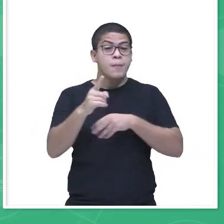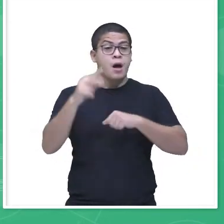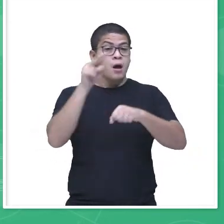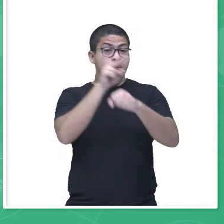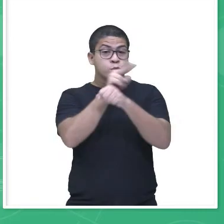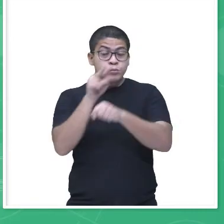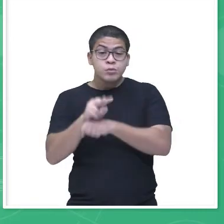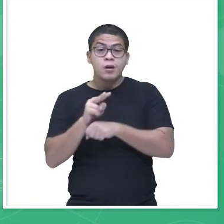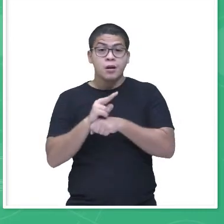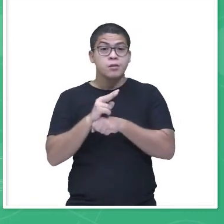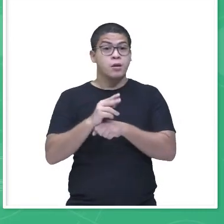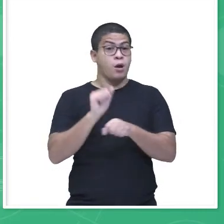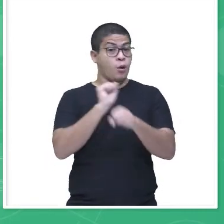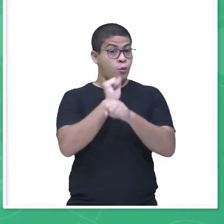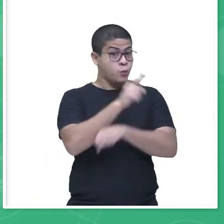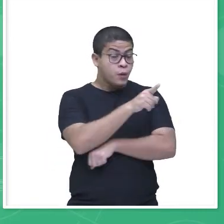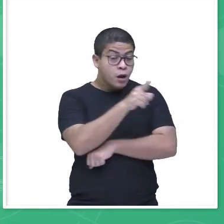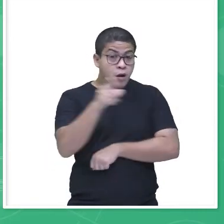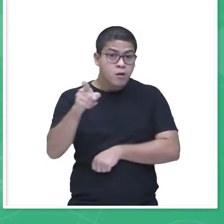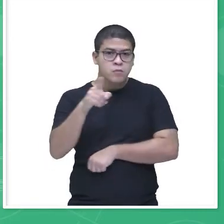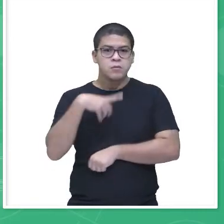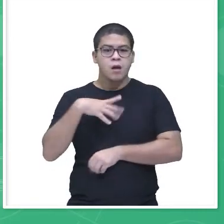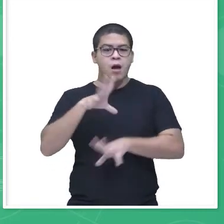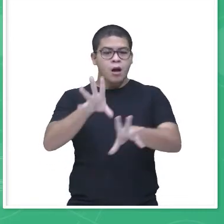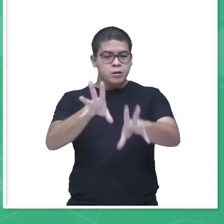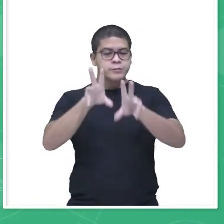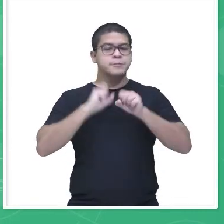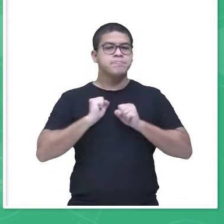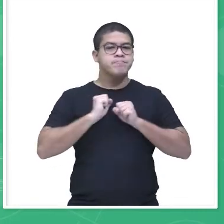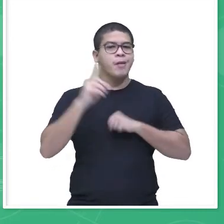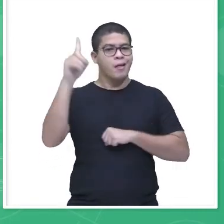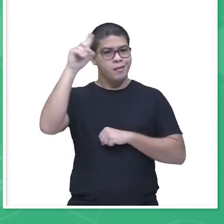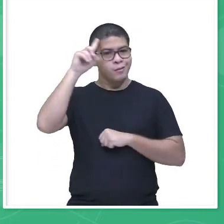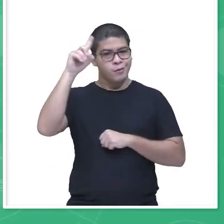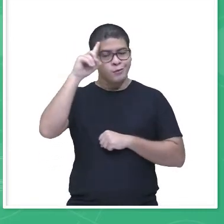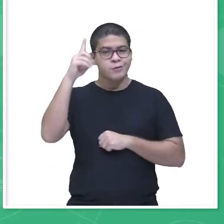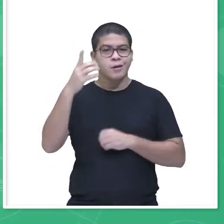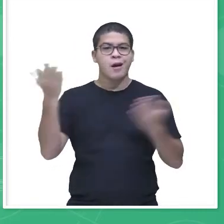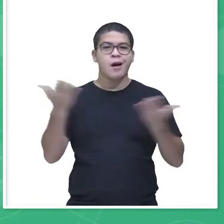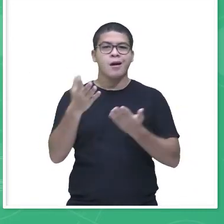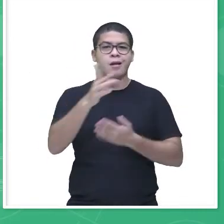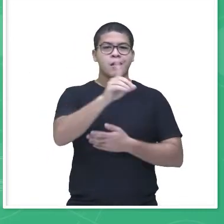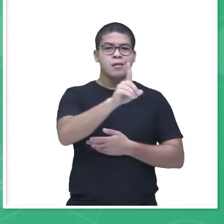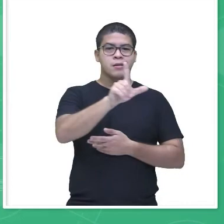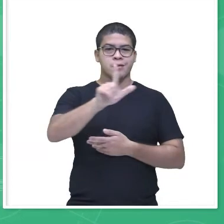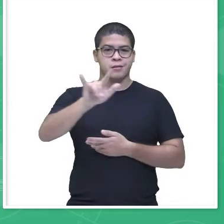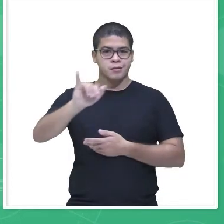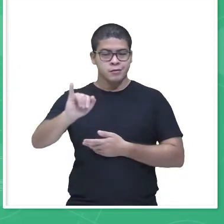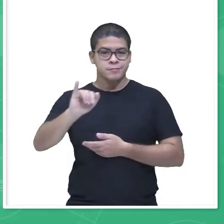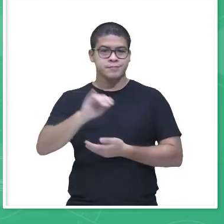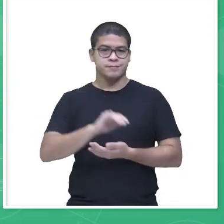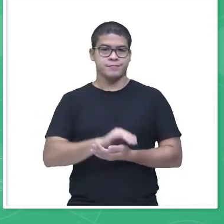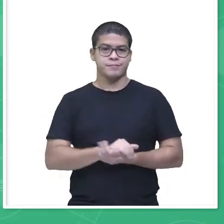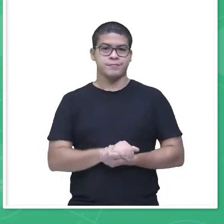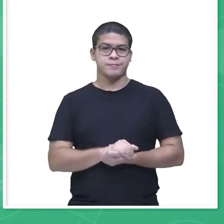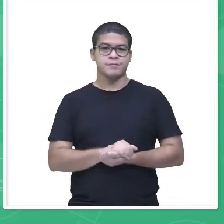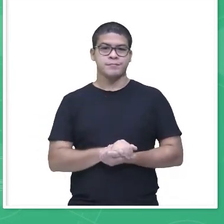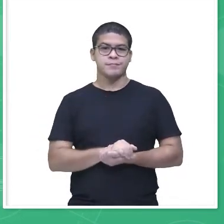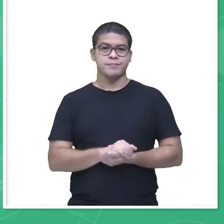e eu espero que vocês implante isso no seu dia a dia. Agora vamos para a nossa DLI e vamos ver o que temos para hoje.